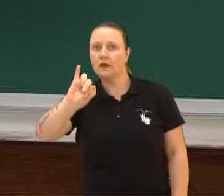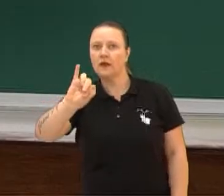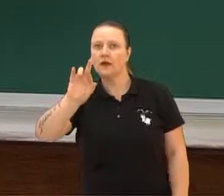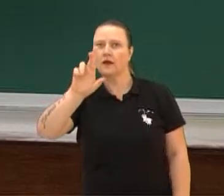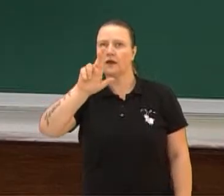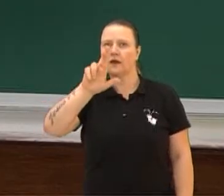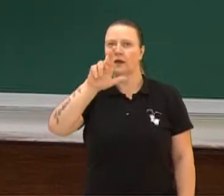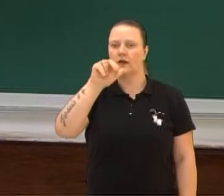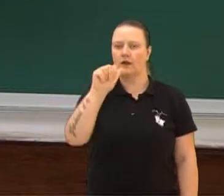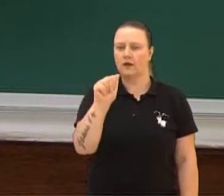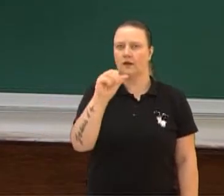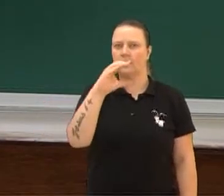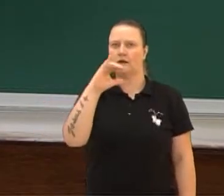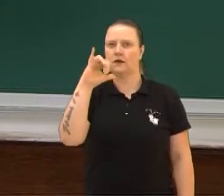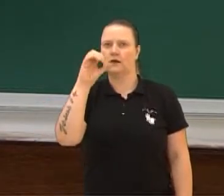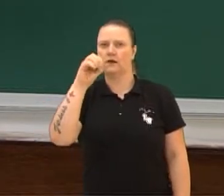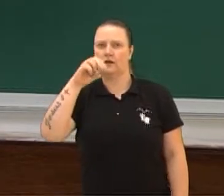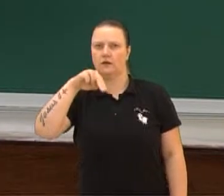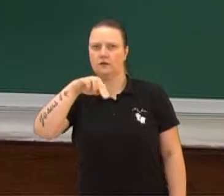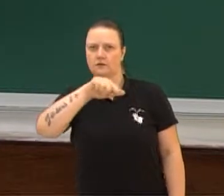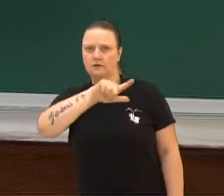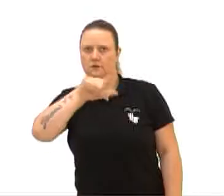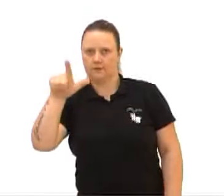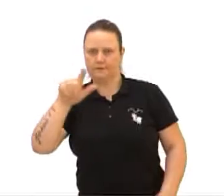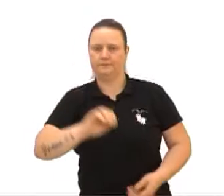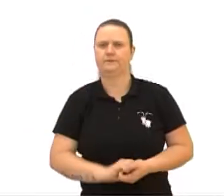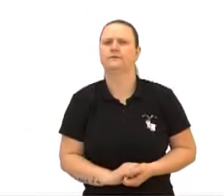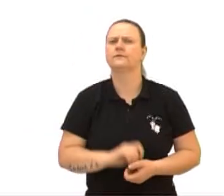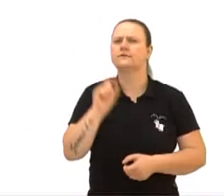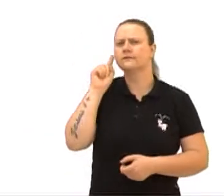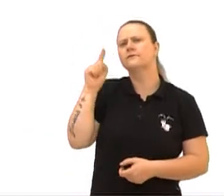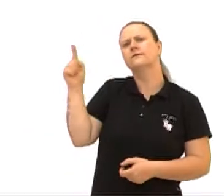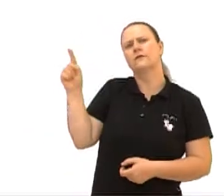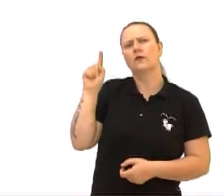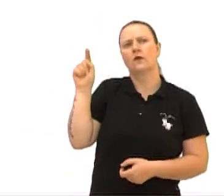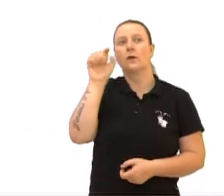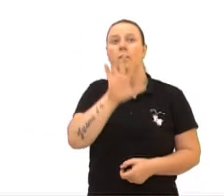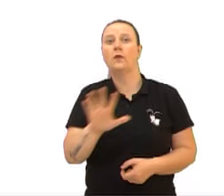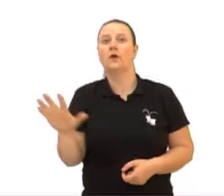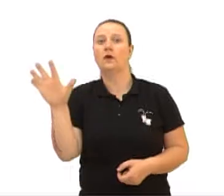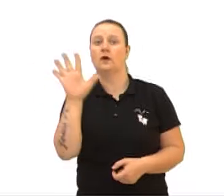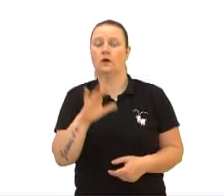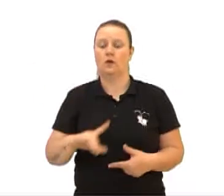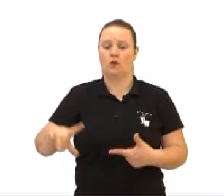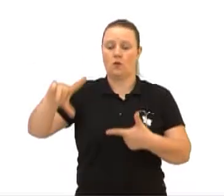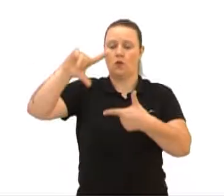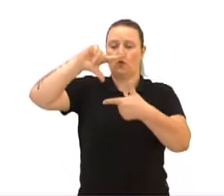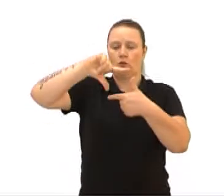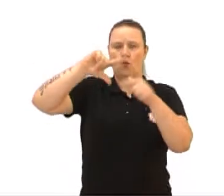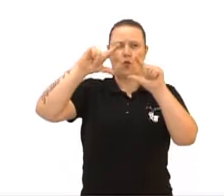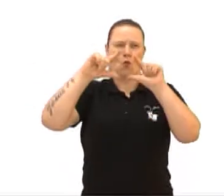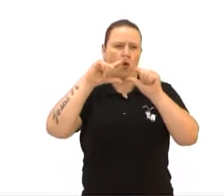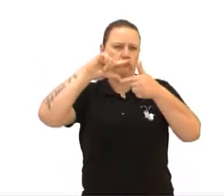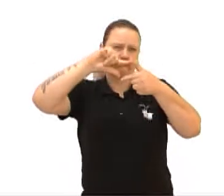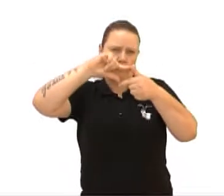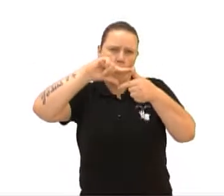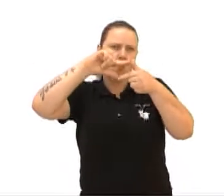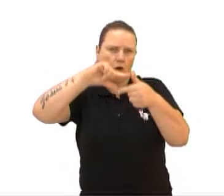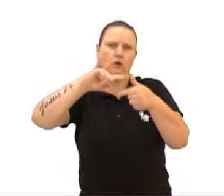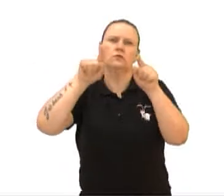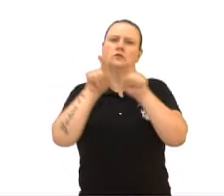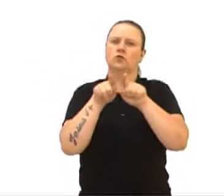sobre o número irracional. Então, observe que a área do quadrado, construído sobre o lado maior